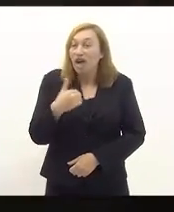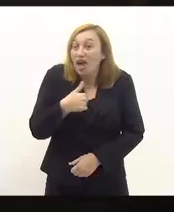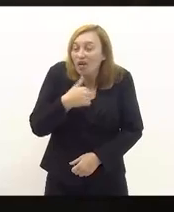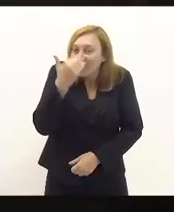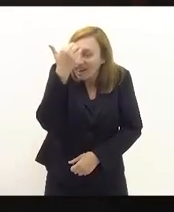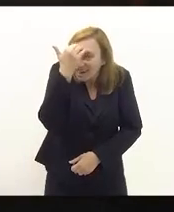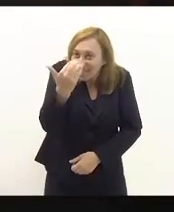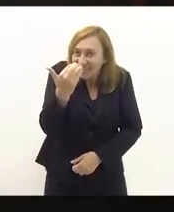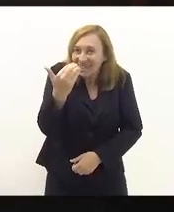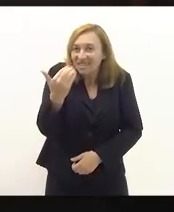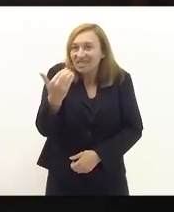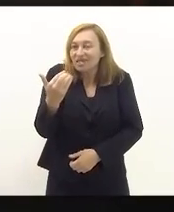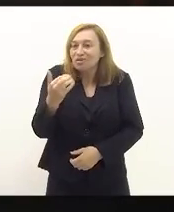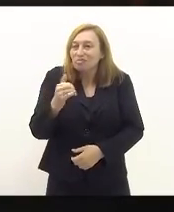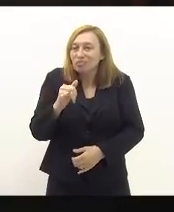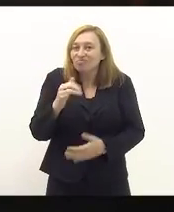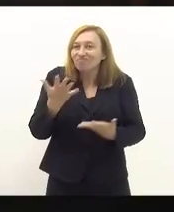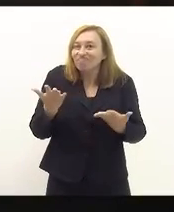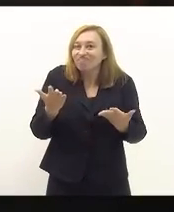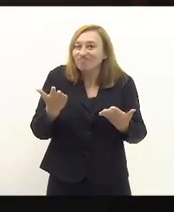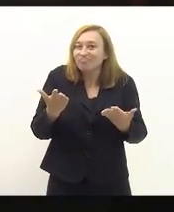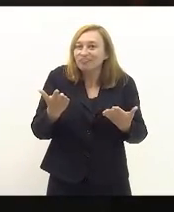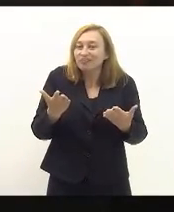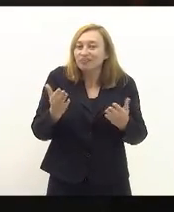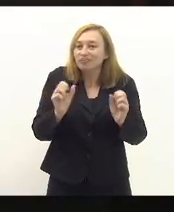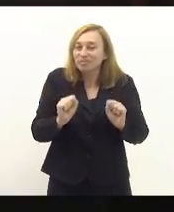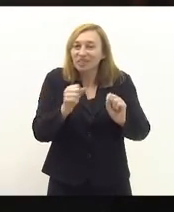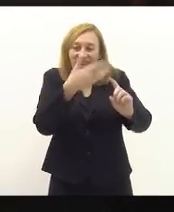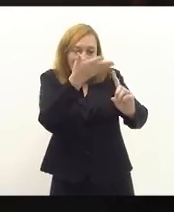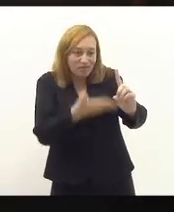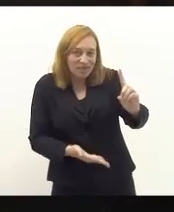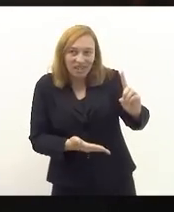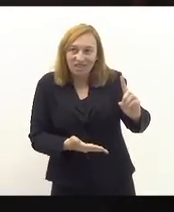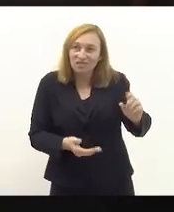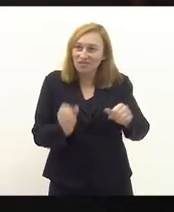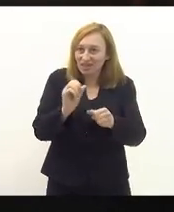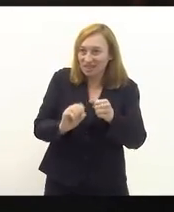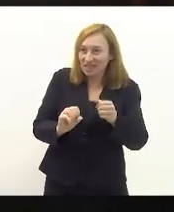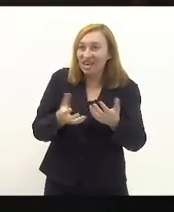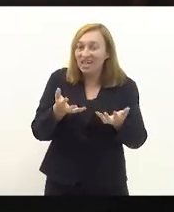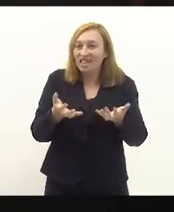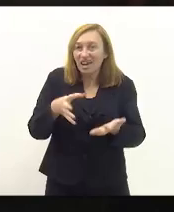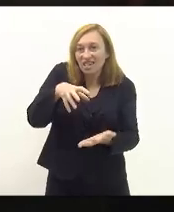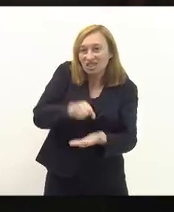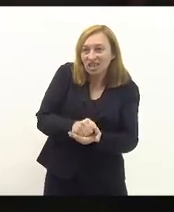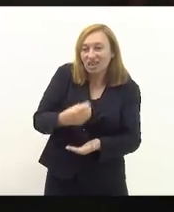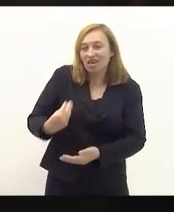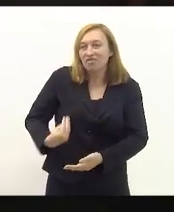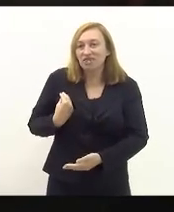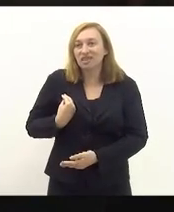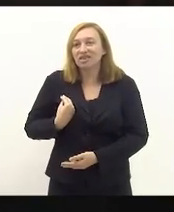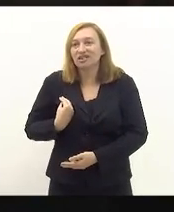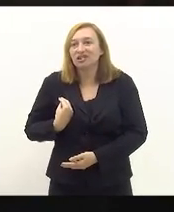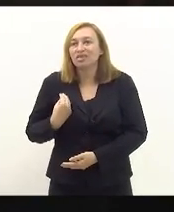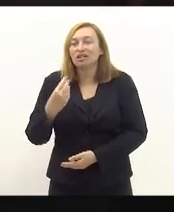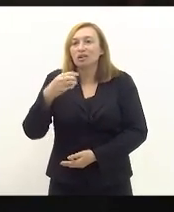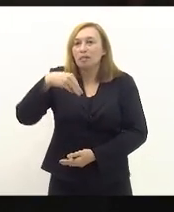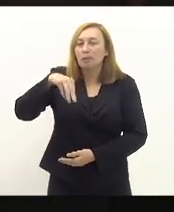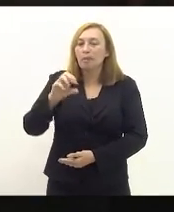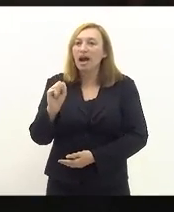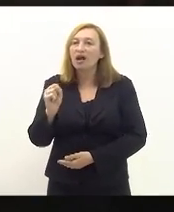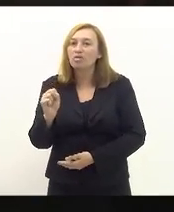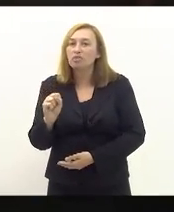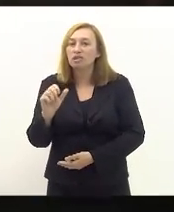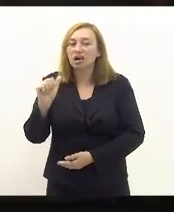você permitir poder fazer essa grande homenagem quero registrar aqui a presença do Marco